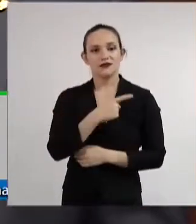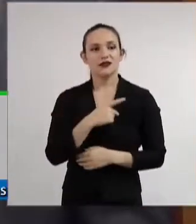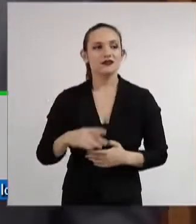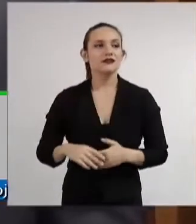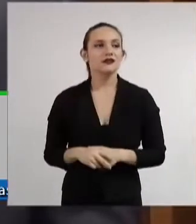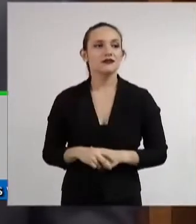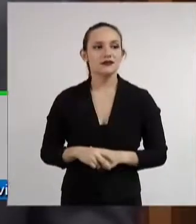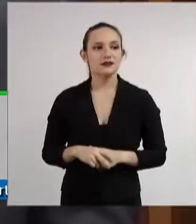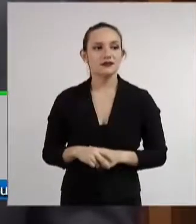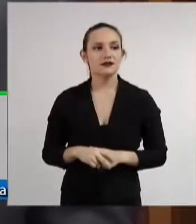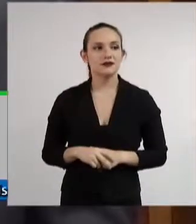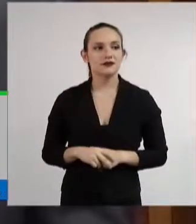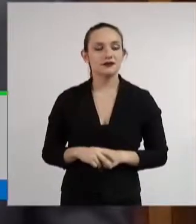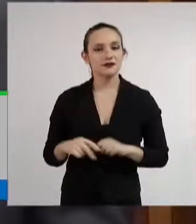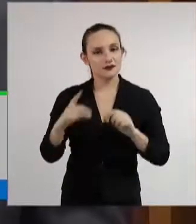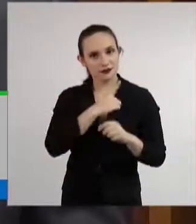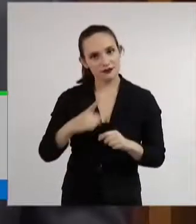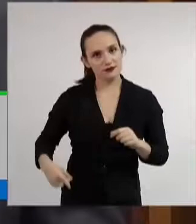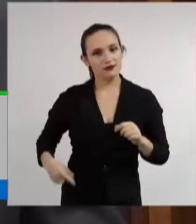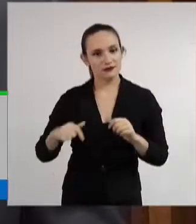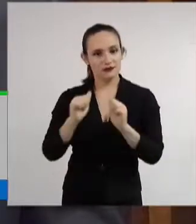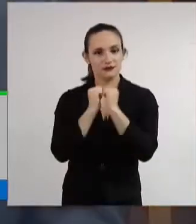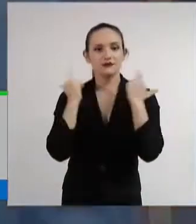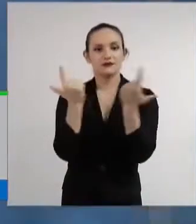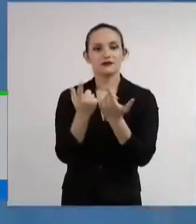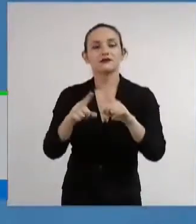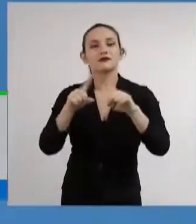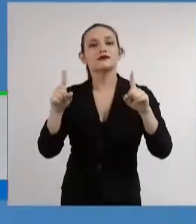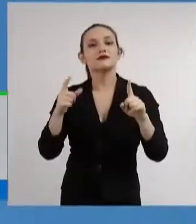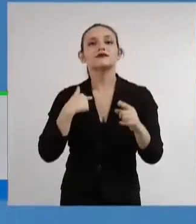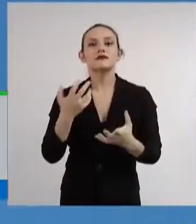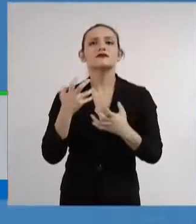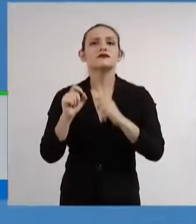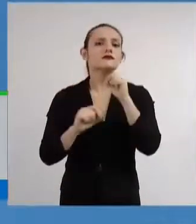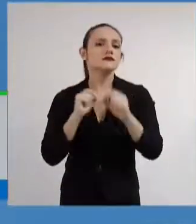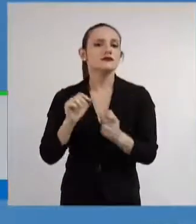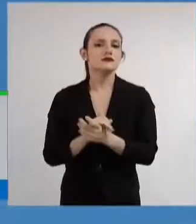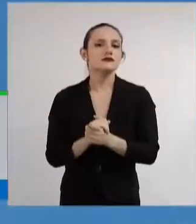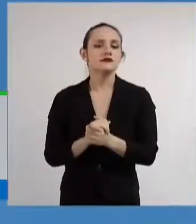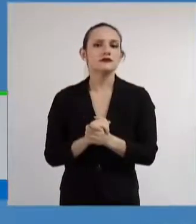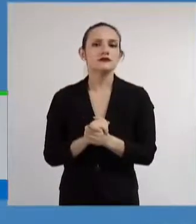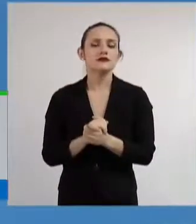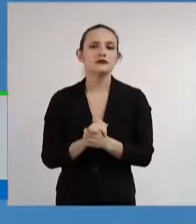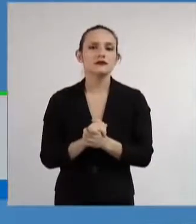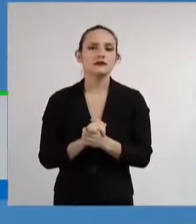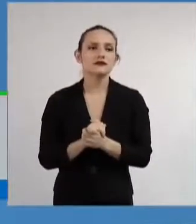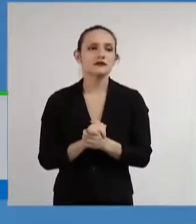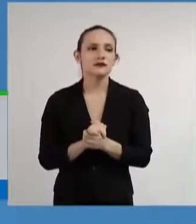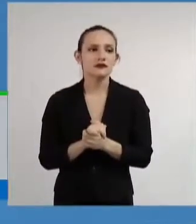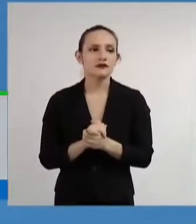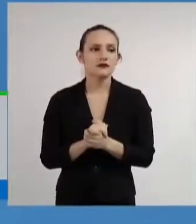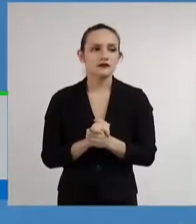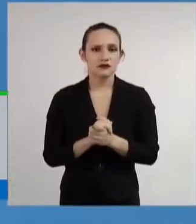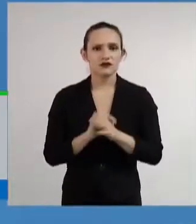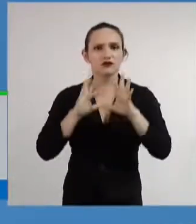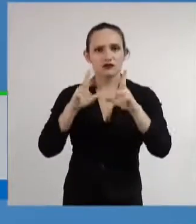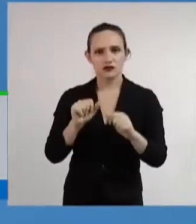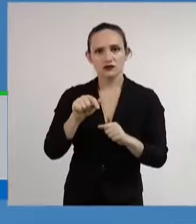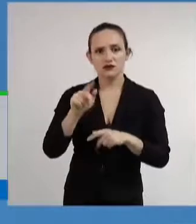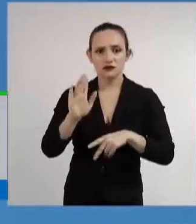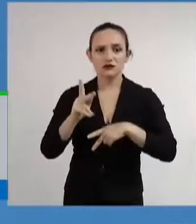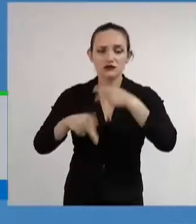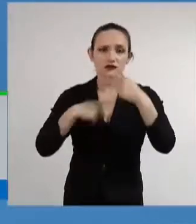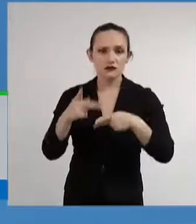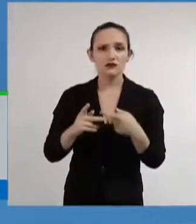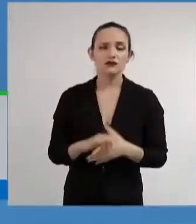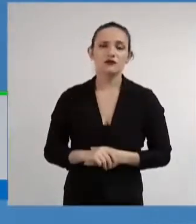deputado nosso aqui dessa casa. Mas eu quero, deputado Reinaldo, apenas reafirmar palavras que Vossa Excelência já citou aqui